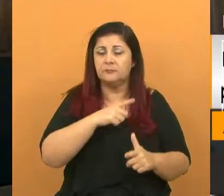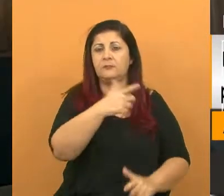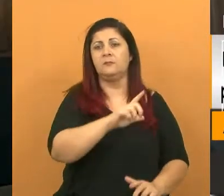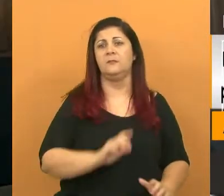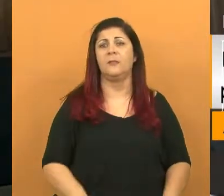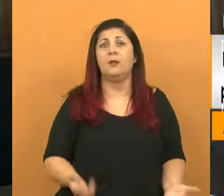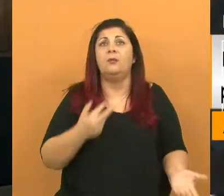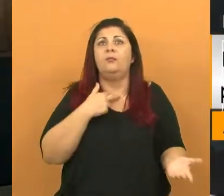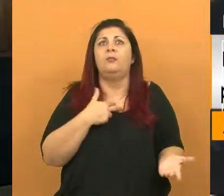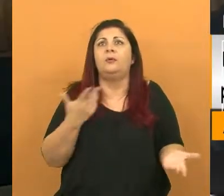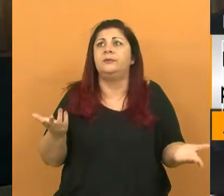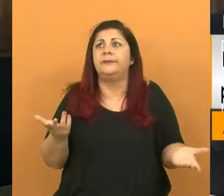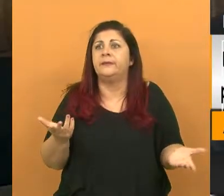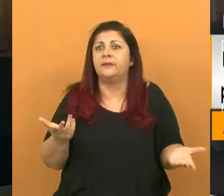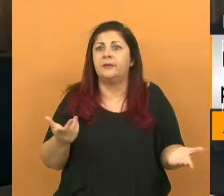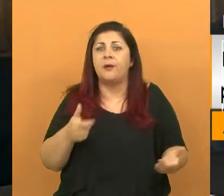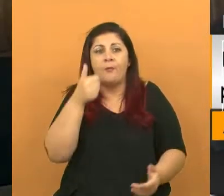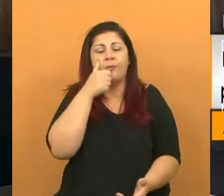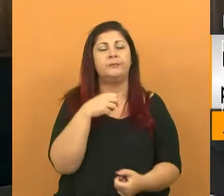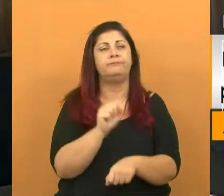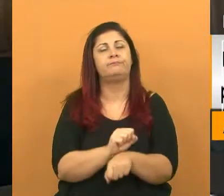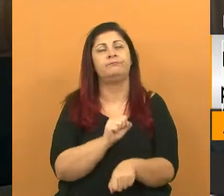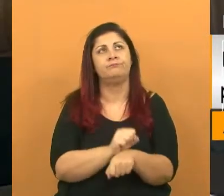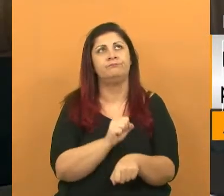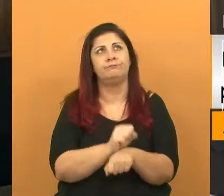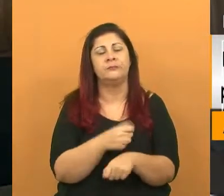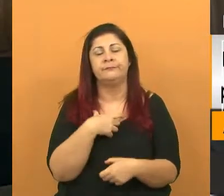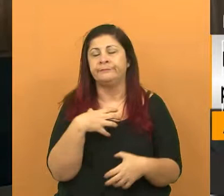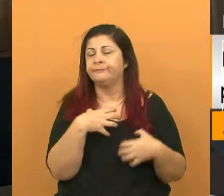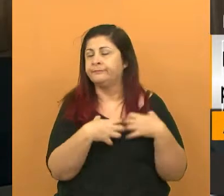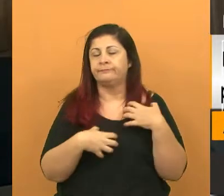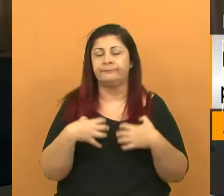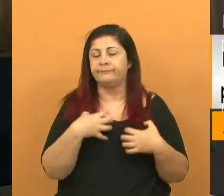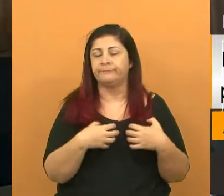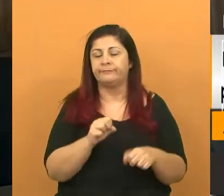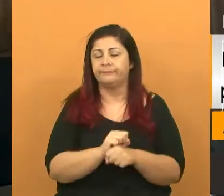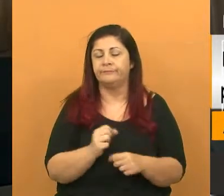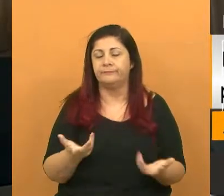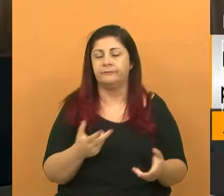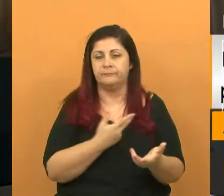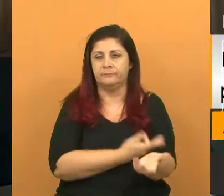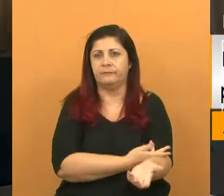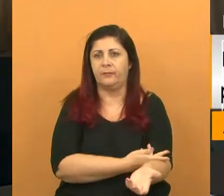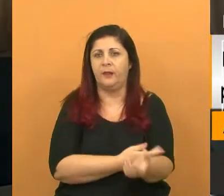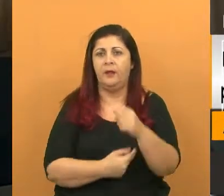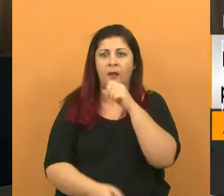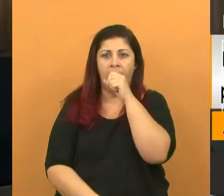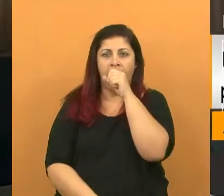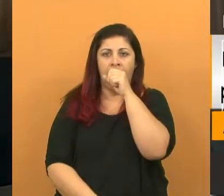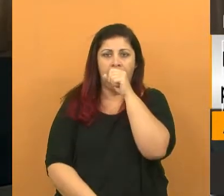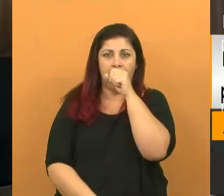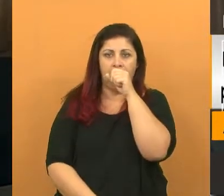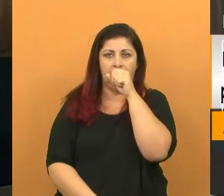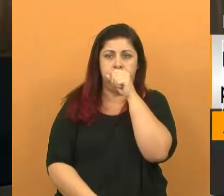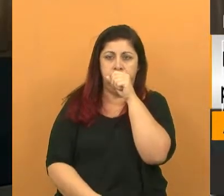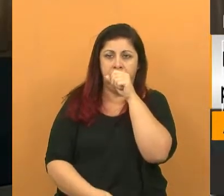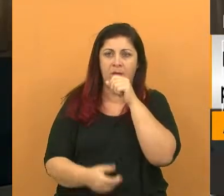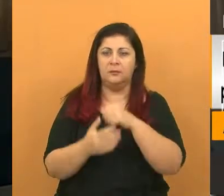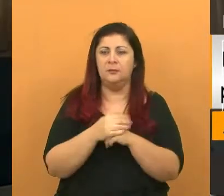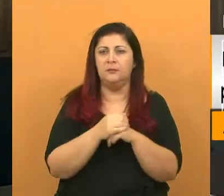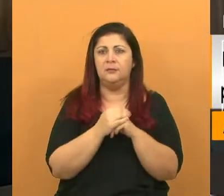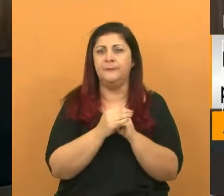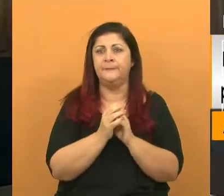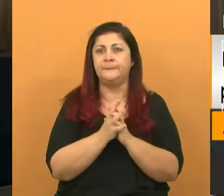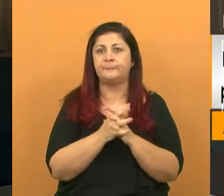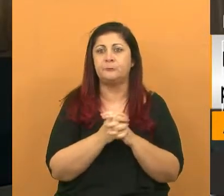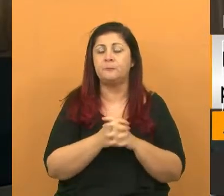pode admitir é deixar as nossas mulheres nessa angústia de esperar por esse exame. Eu acho que a gente sempre ter uma